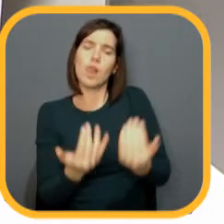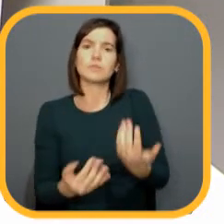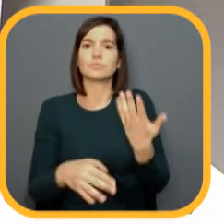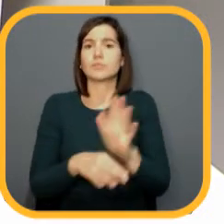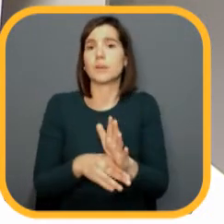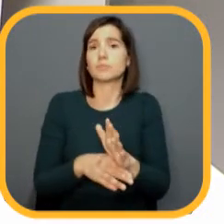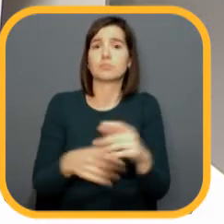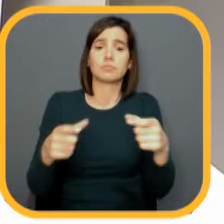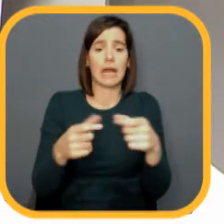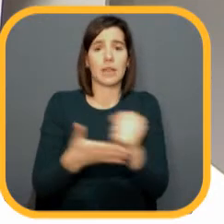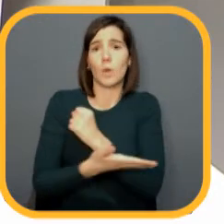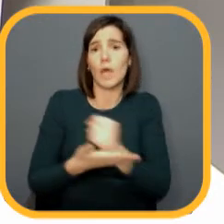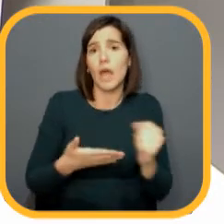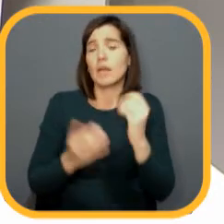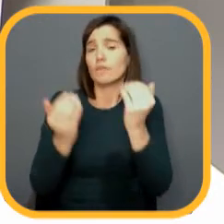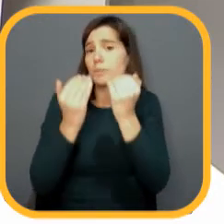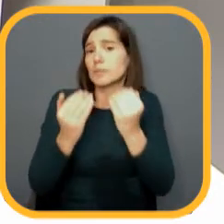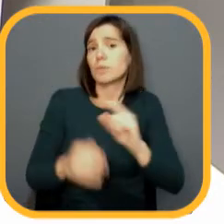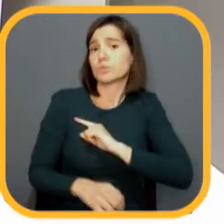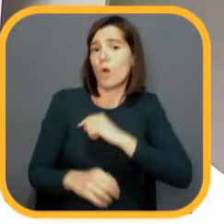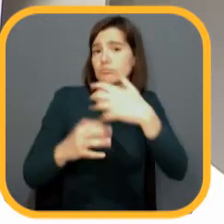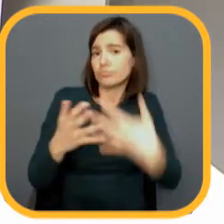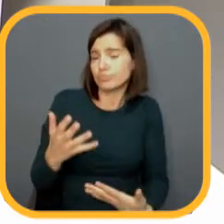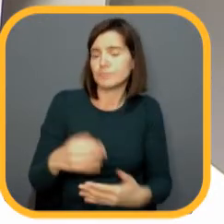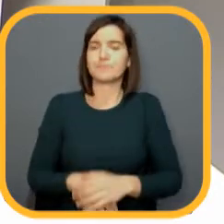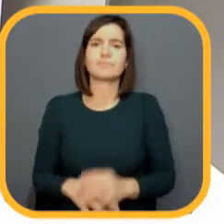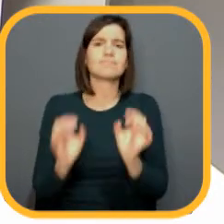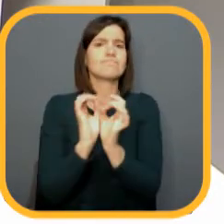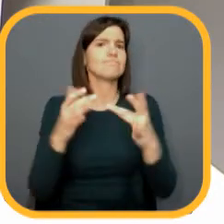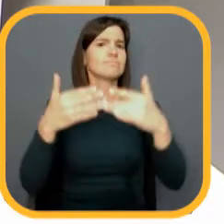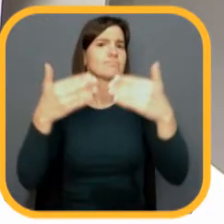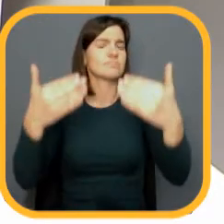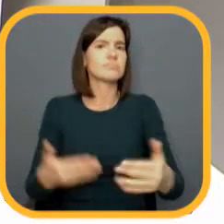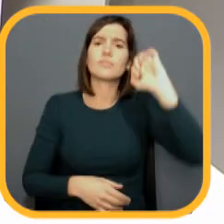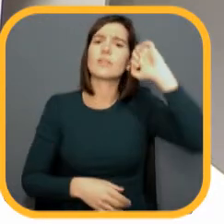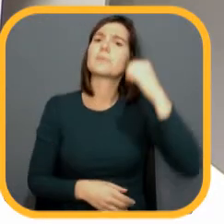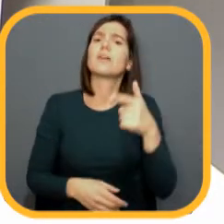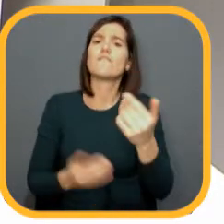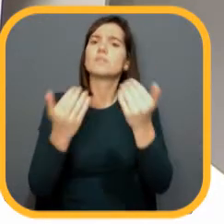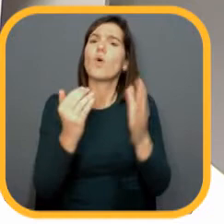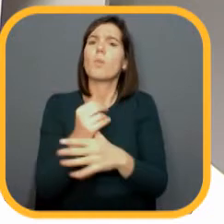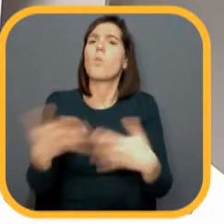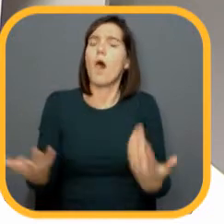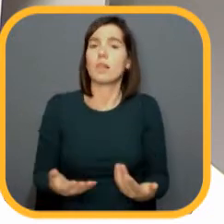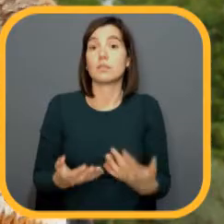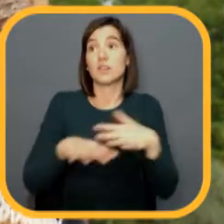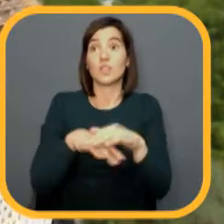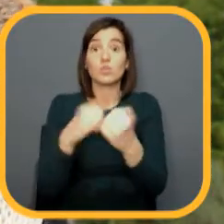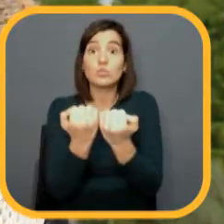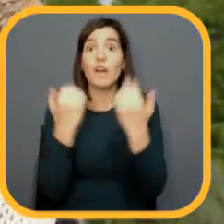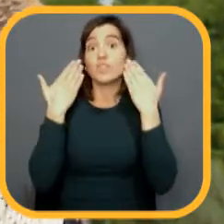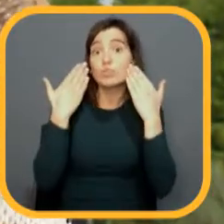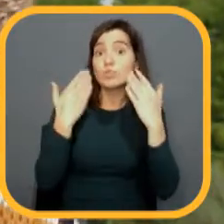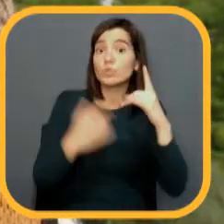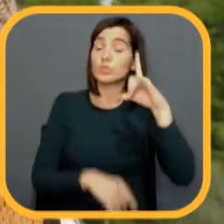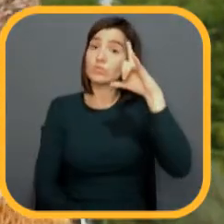fornecer dados, por exemplo, do cartão de crédito ou outras informações pessoais. Quais são os sites mais afetados pela violação de dados? Por exemplo, as